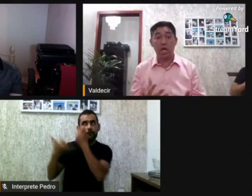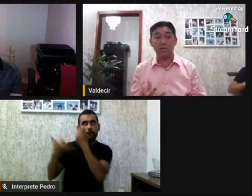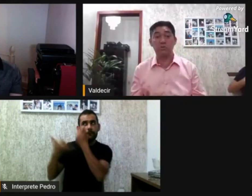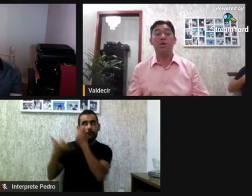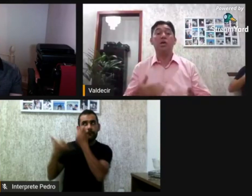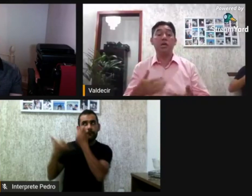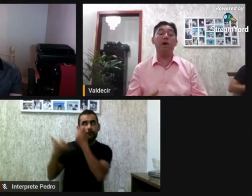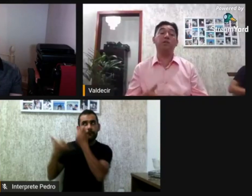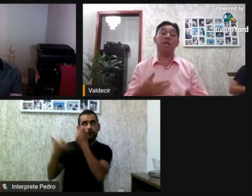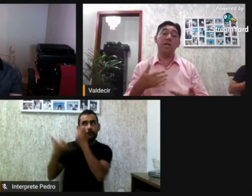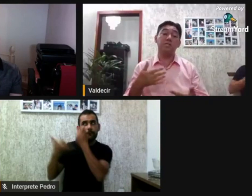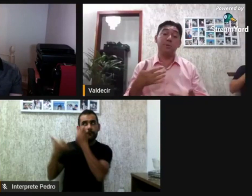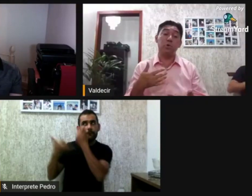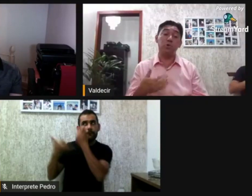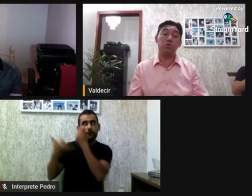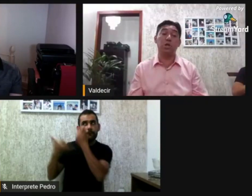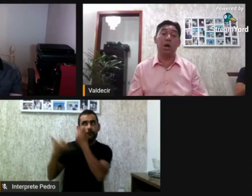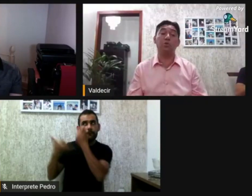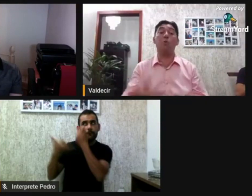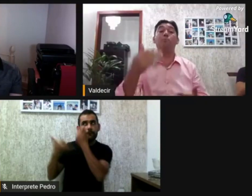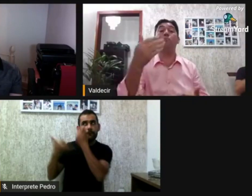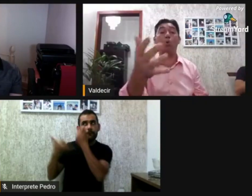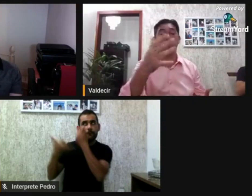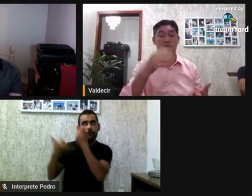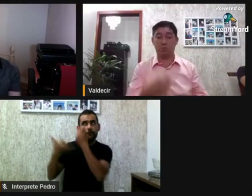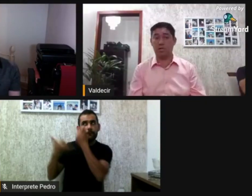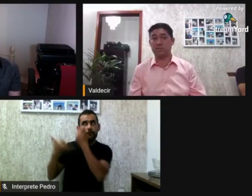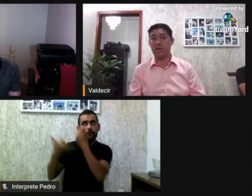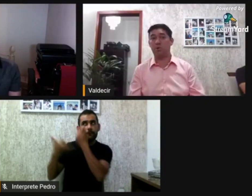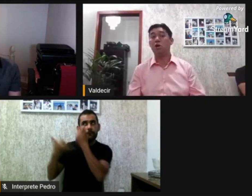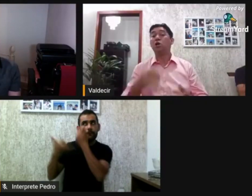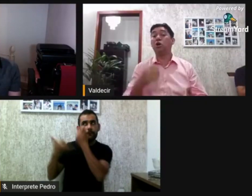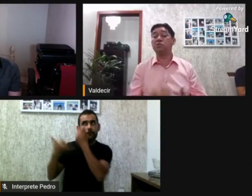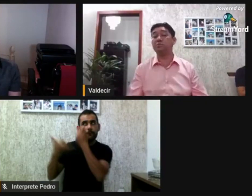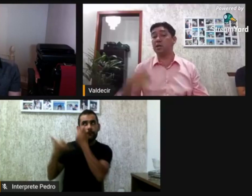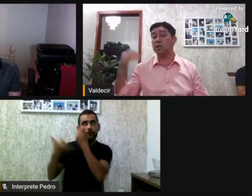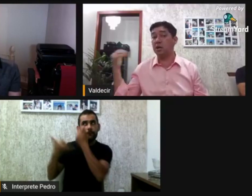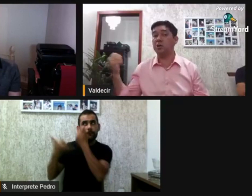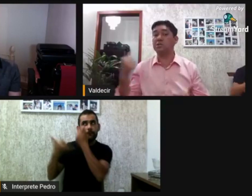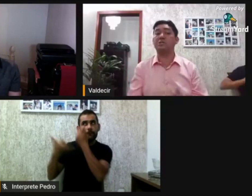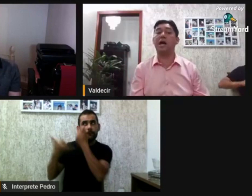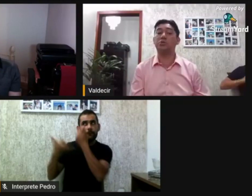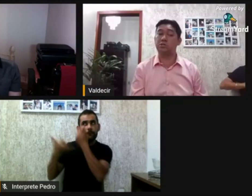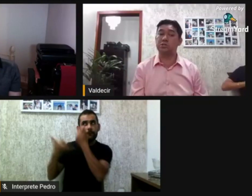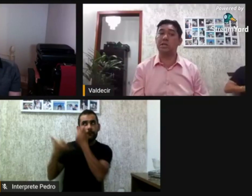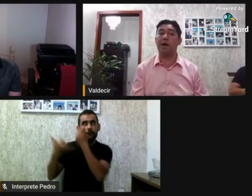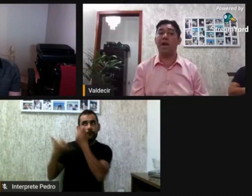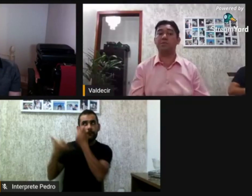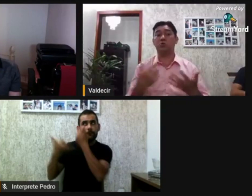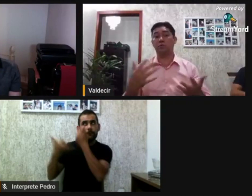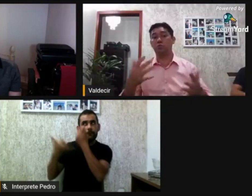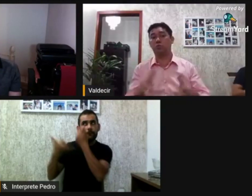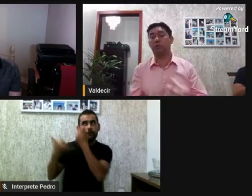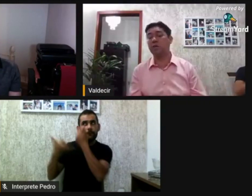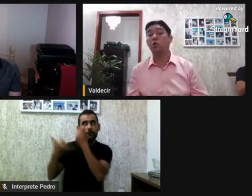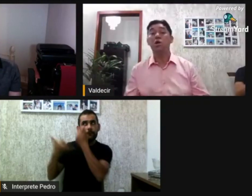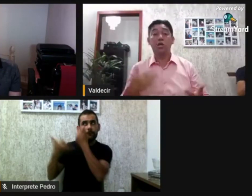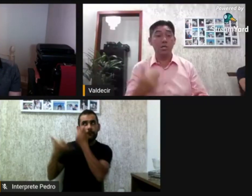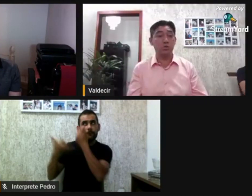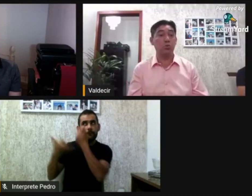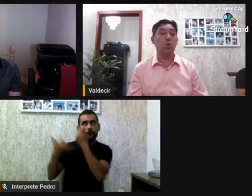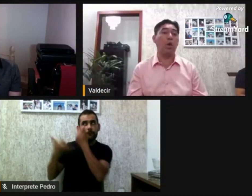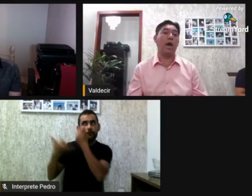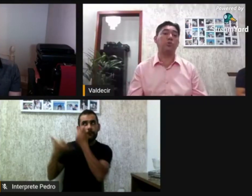vários projetos que mantém esse pessoal estudando, como bolsas, por exemplo. Nós temos aqui na nossa cidade, no Sistema S, eu tive um